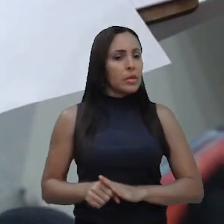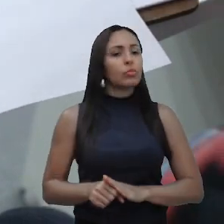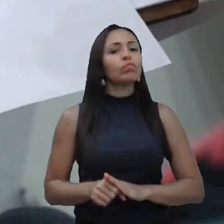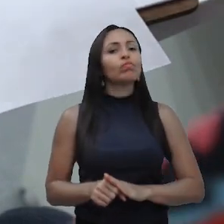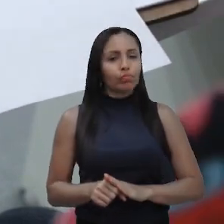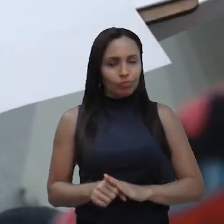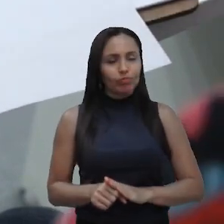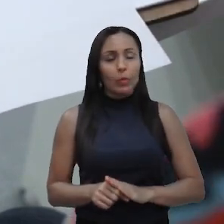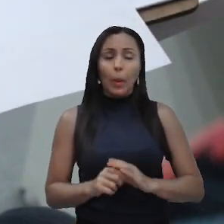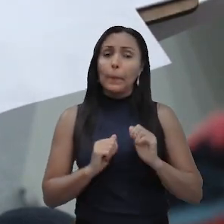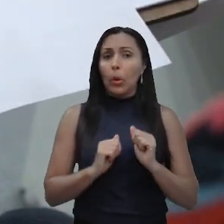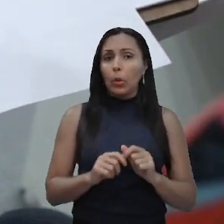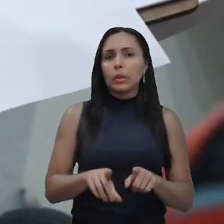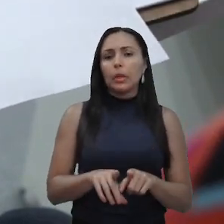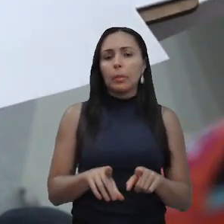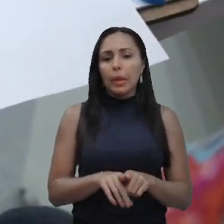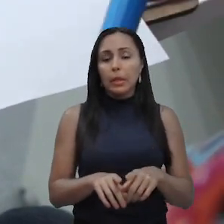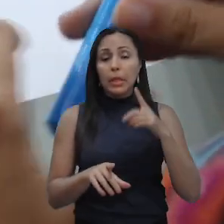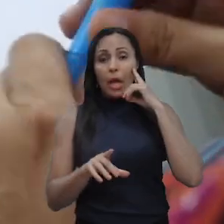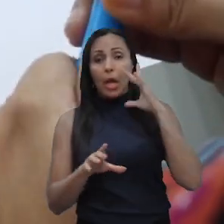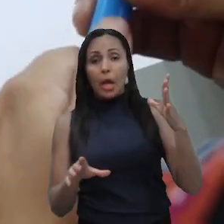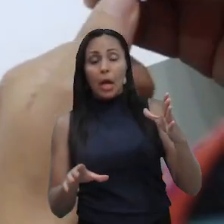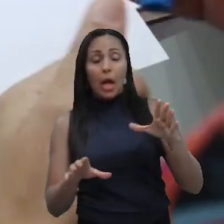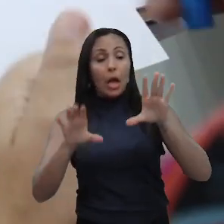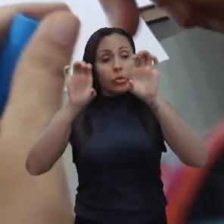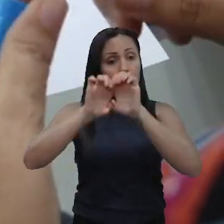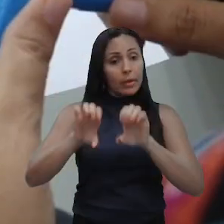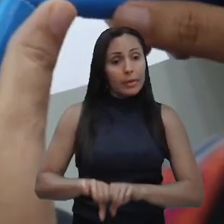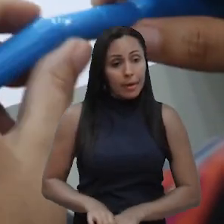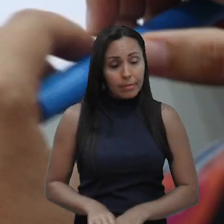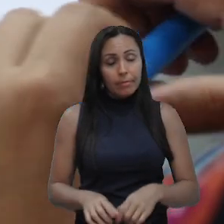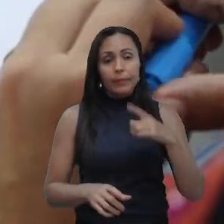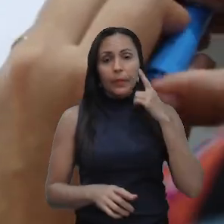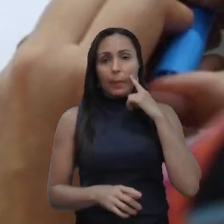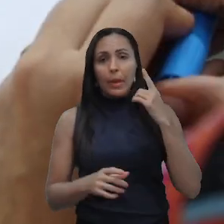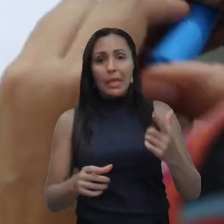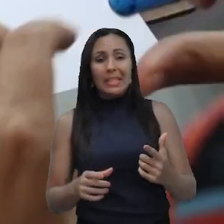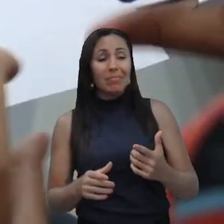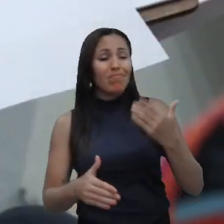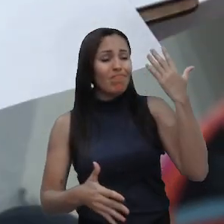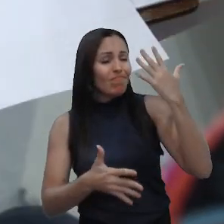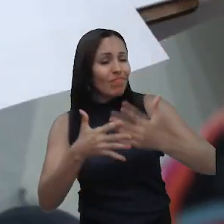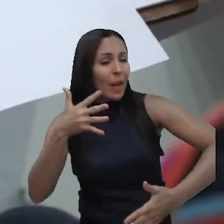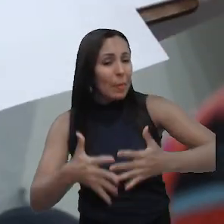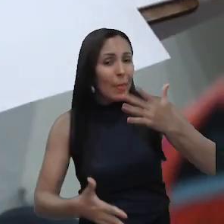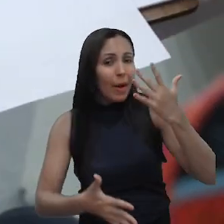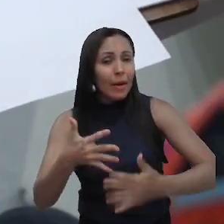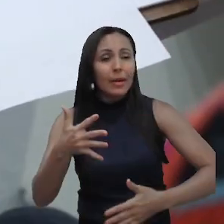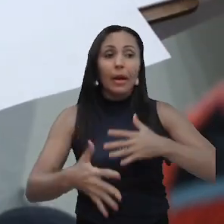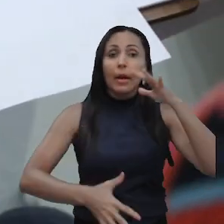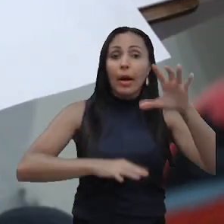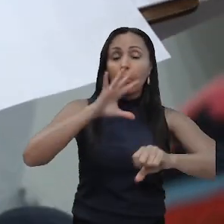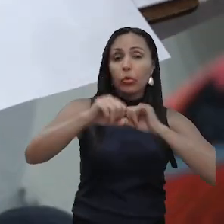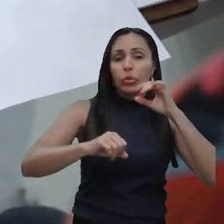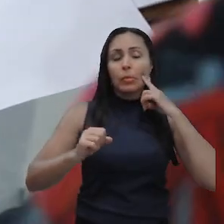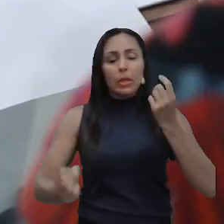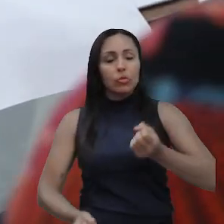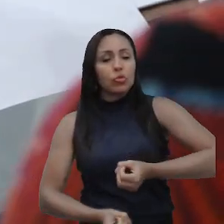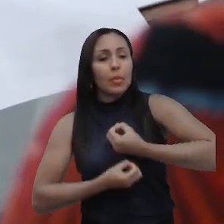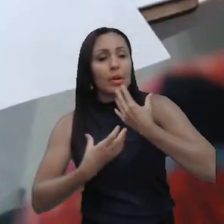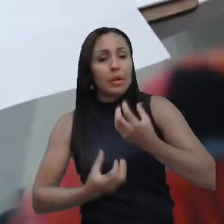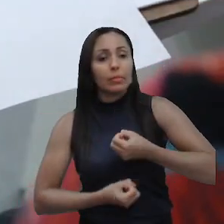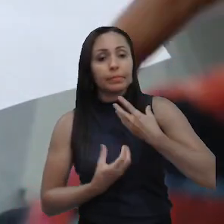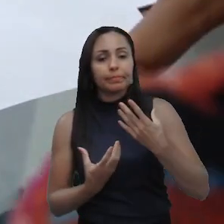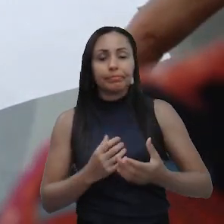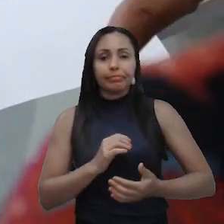uma opressão estética, né, que sufoca, que atrapalha a busca por expressão.